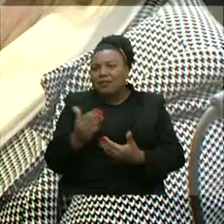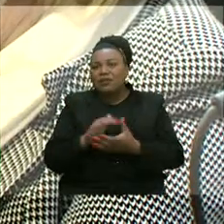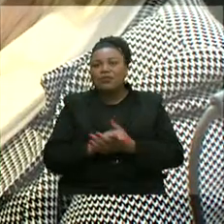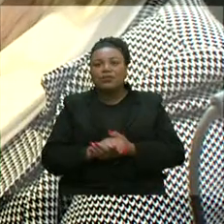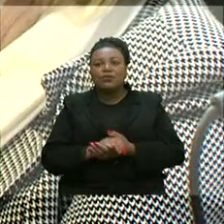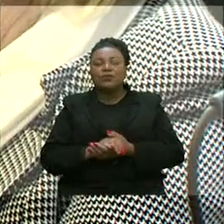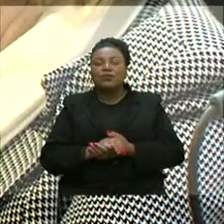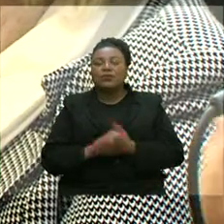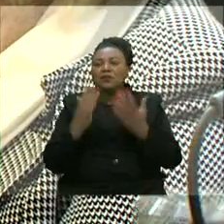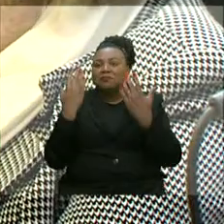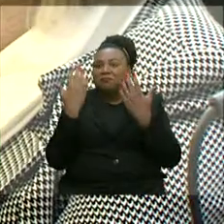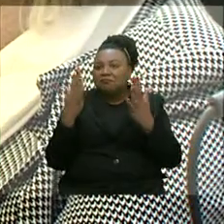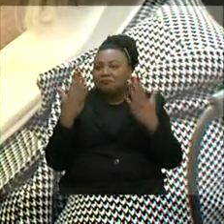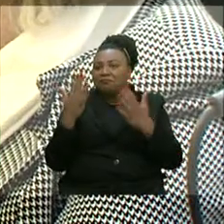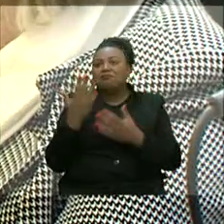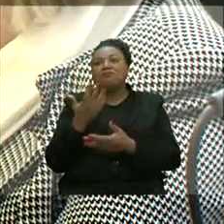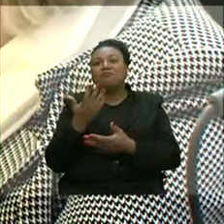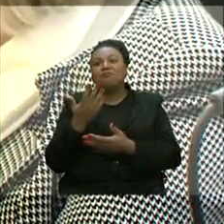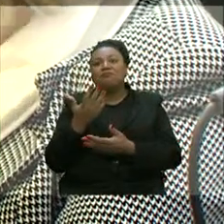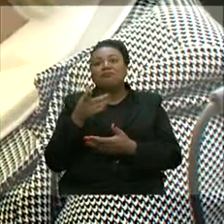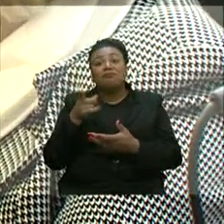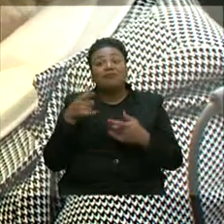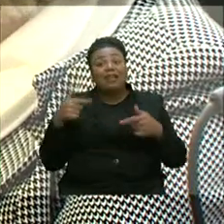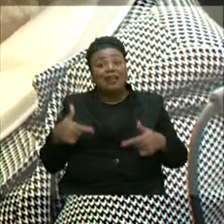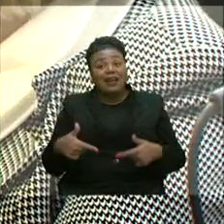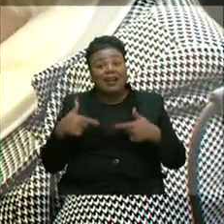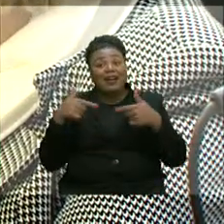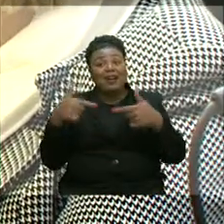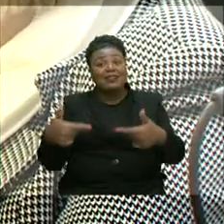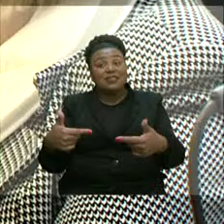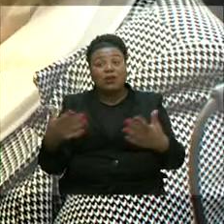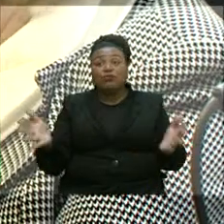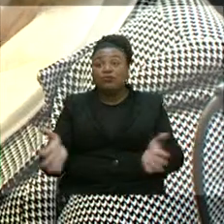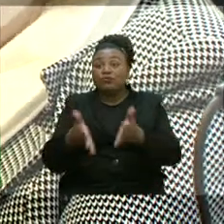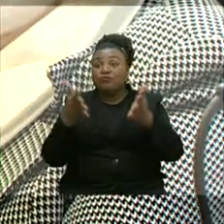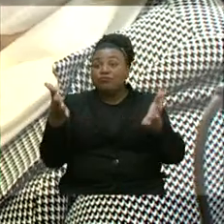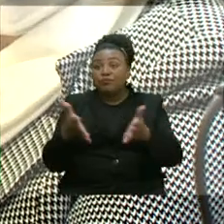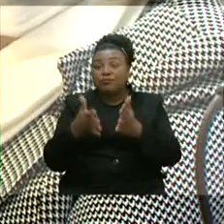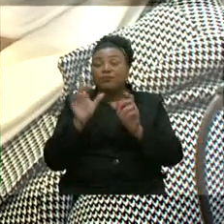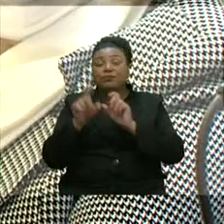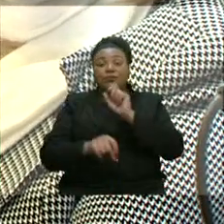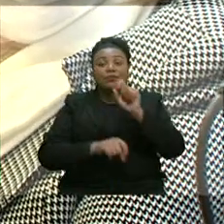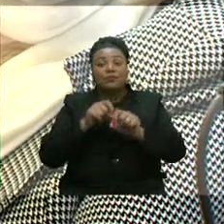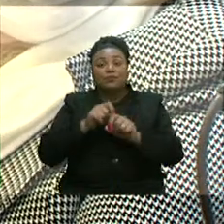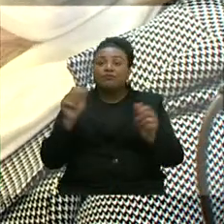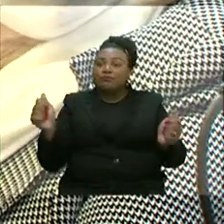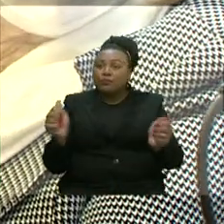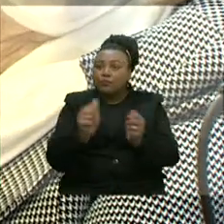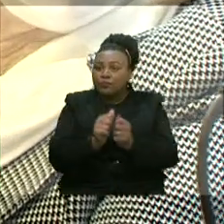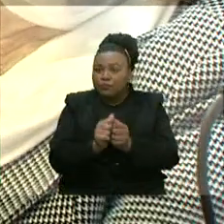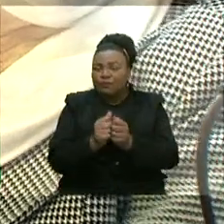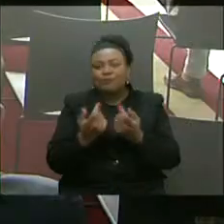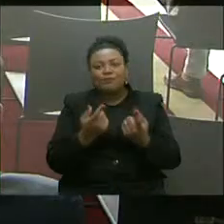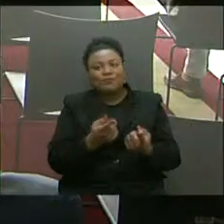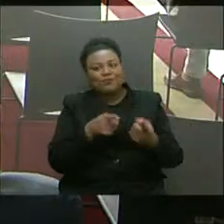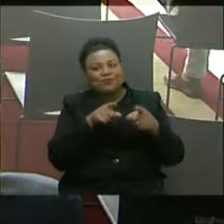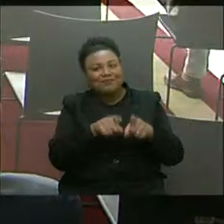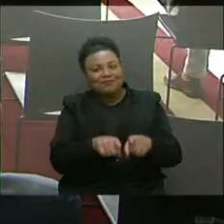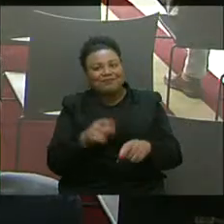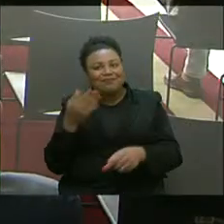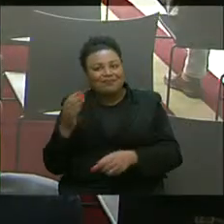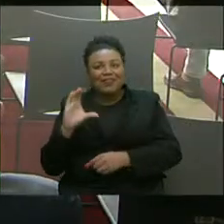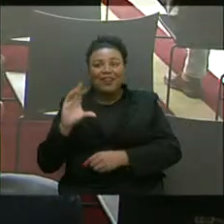Agradecer e parabenizar pela iniciativa de promover, junto com a parceria aqui